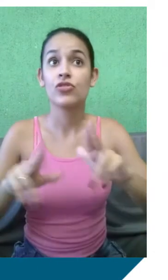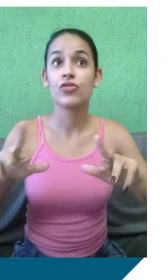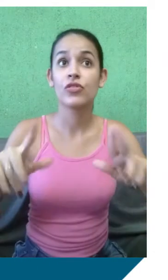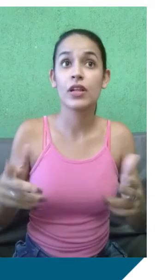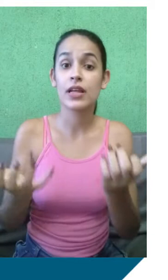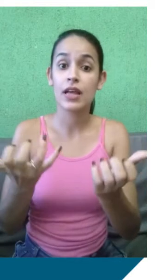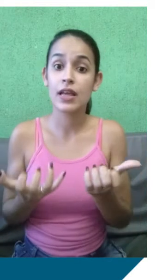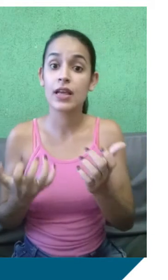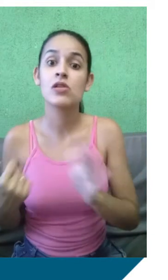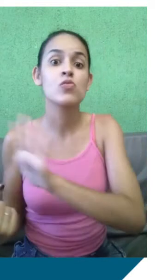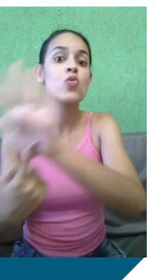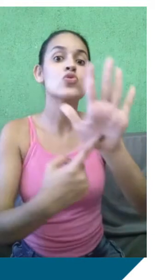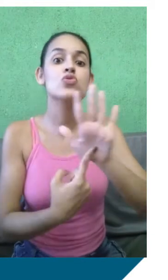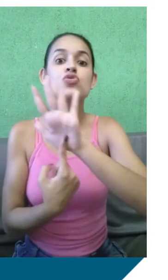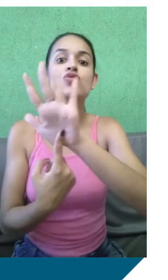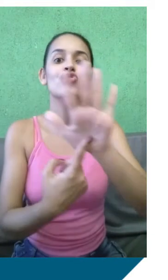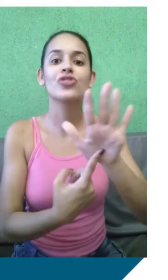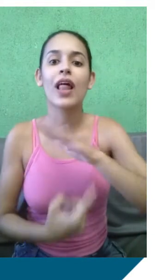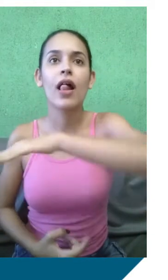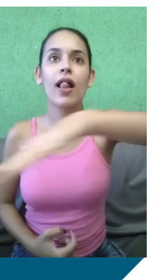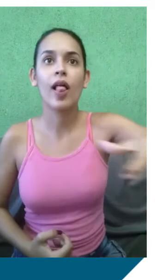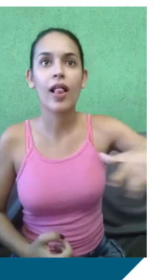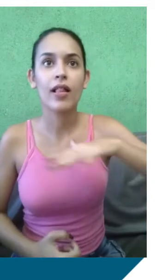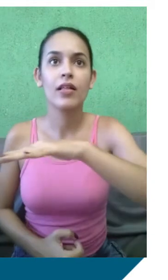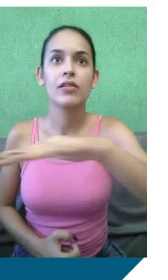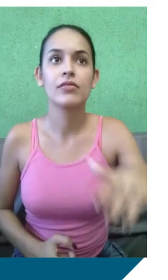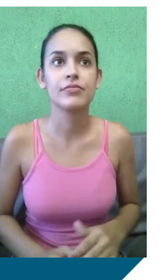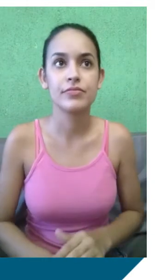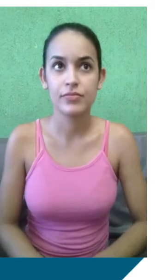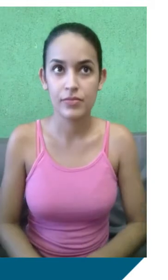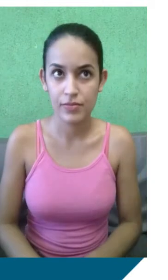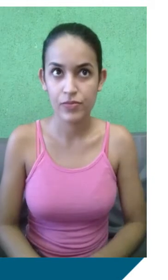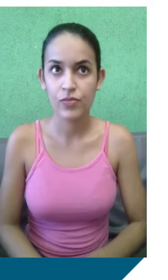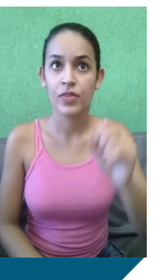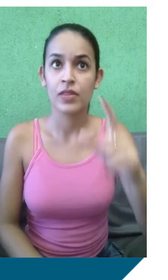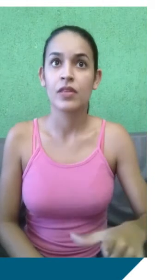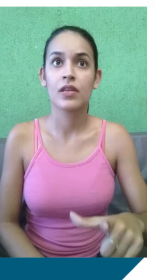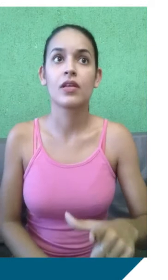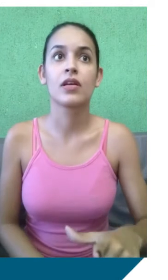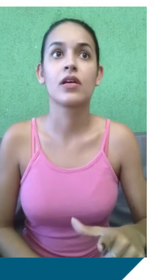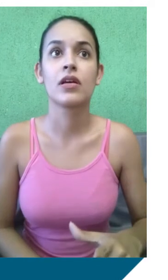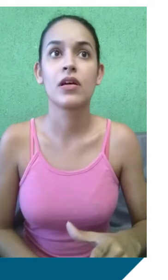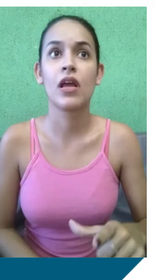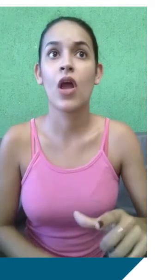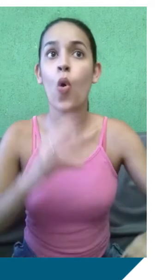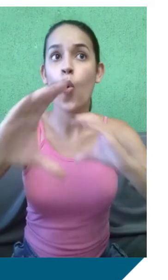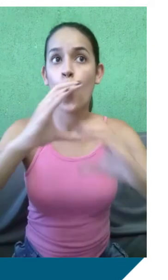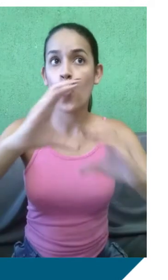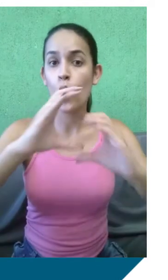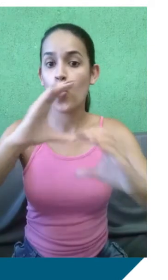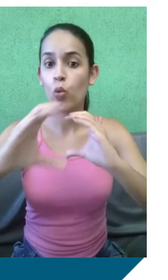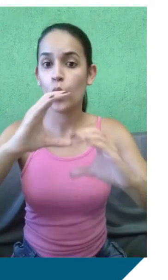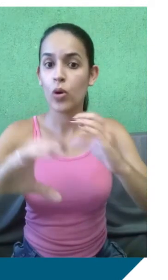Revolução Industrial, a publicidade ganhou um sentido mais comercial e passou a ser uma ferramenta de comunicação